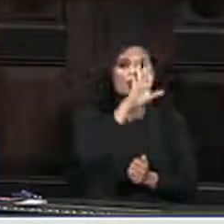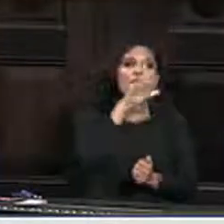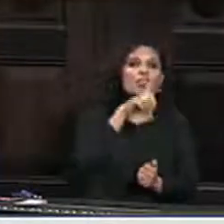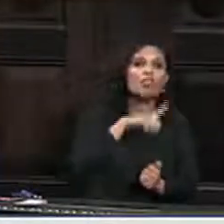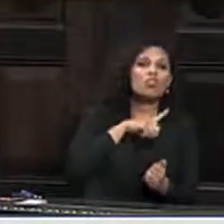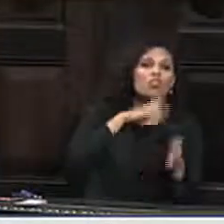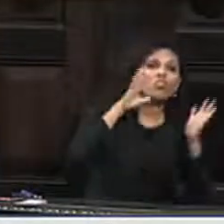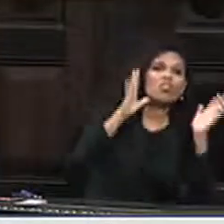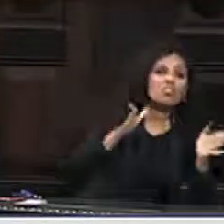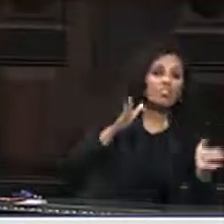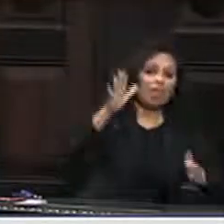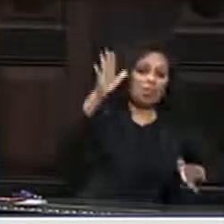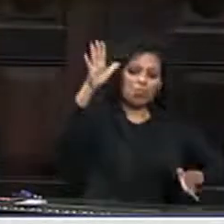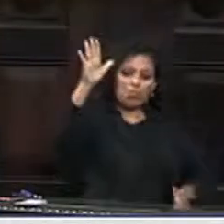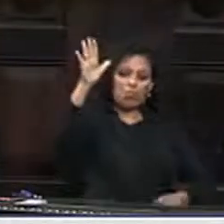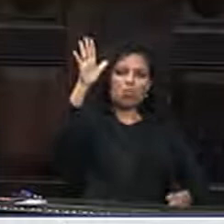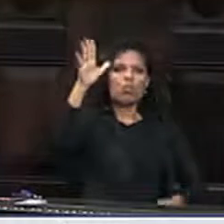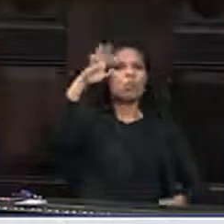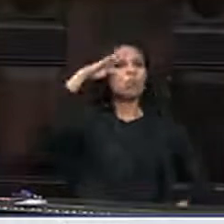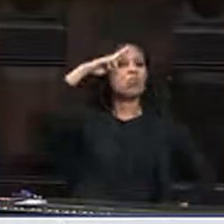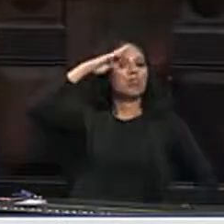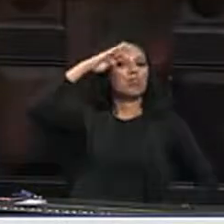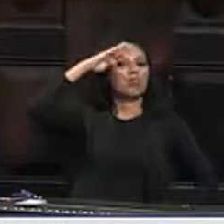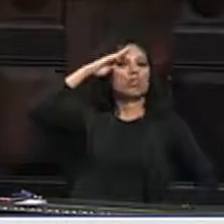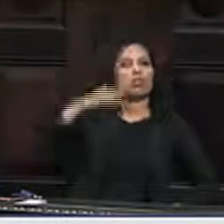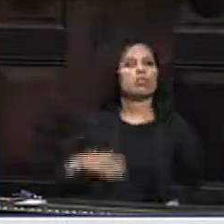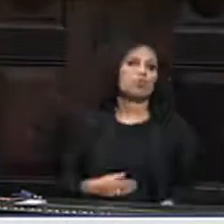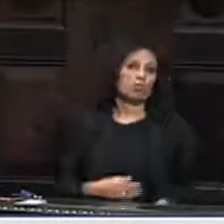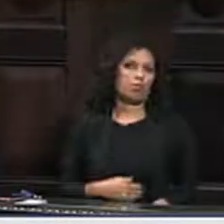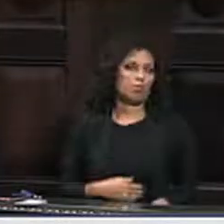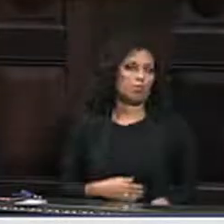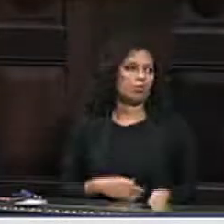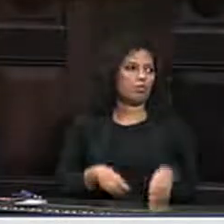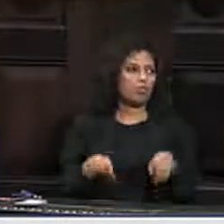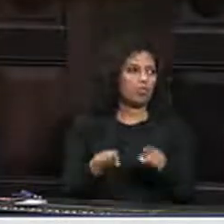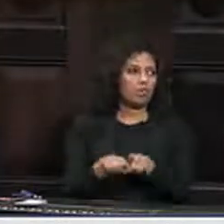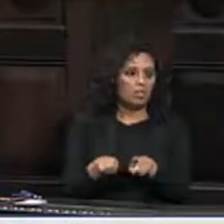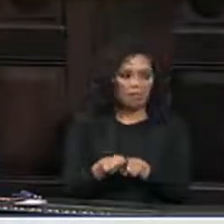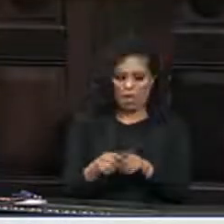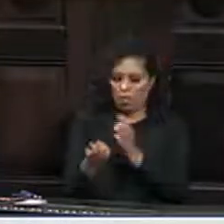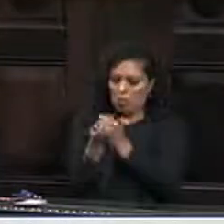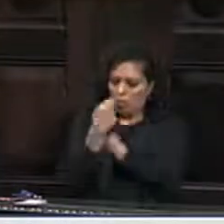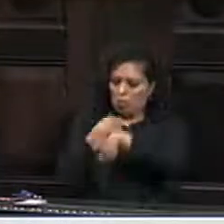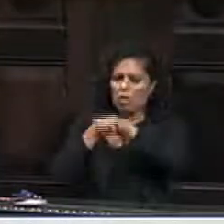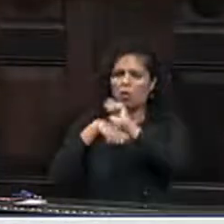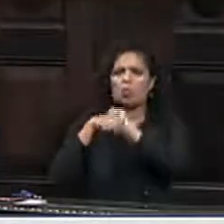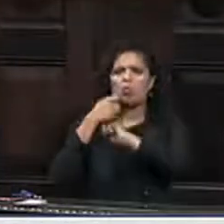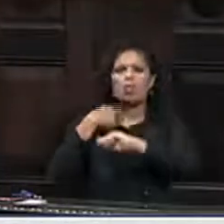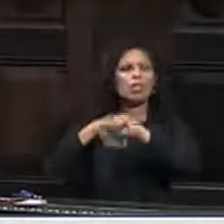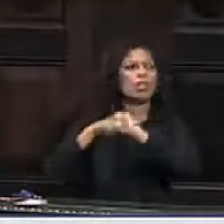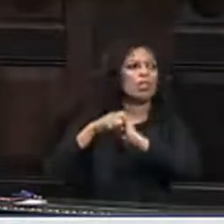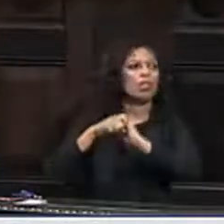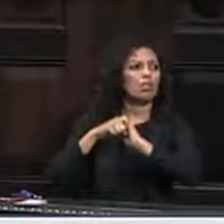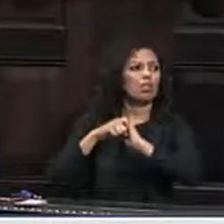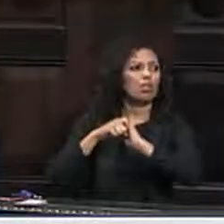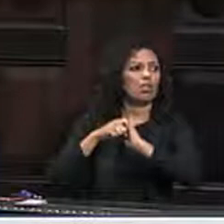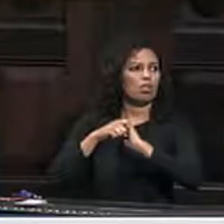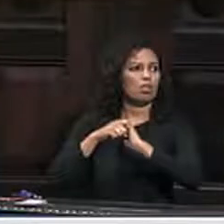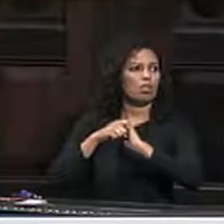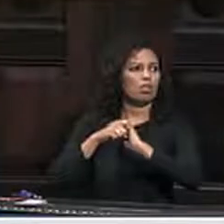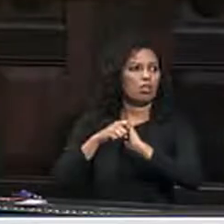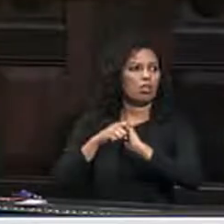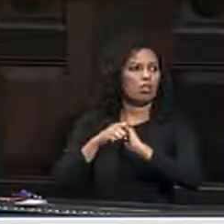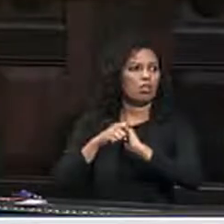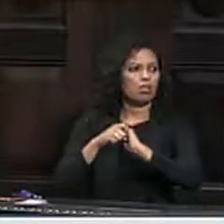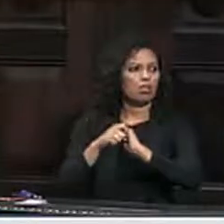narcotráfico. Além do mais, trazia uma economia para o narco que dominasse